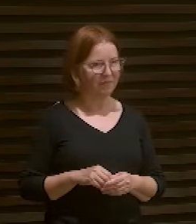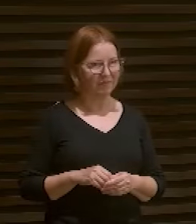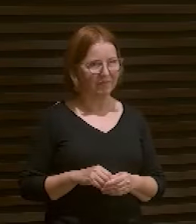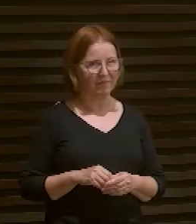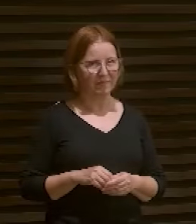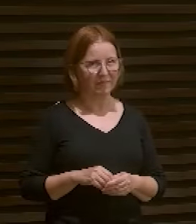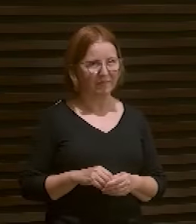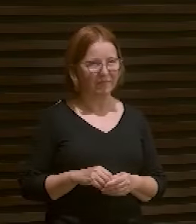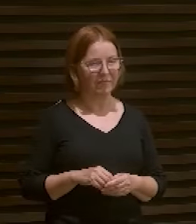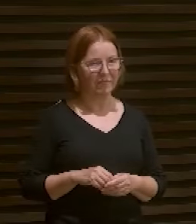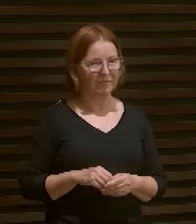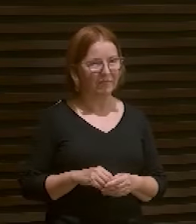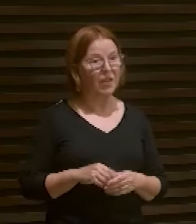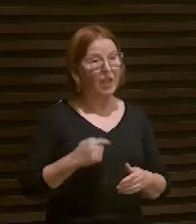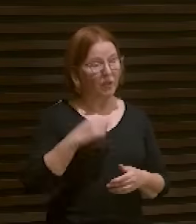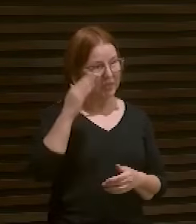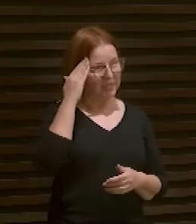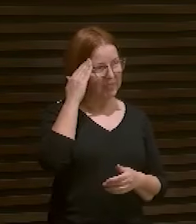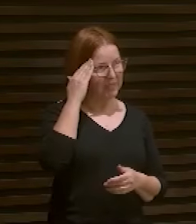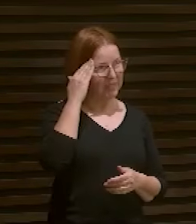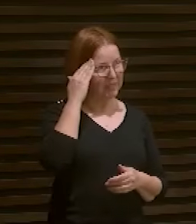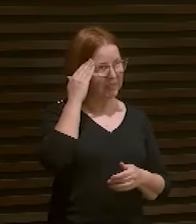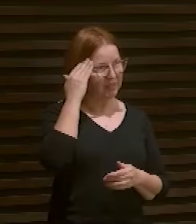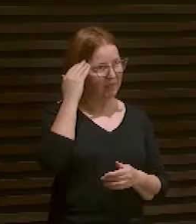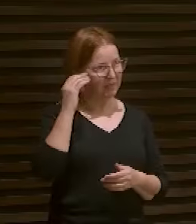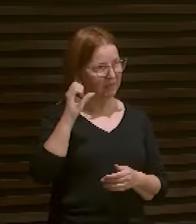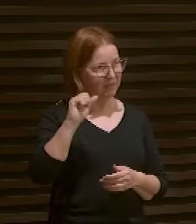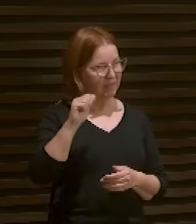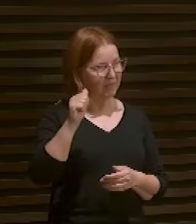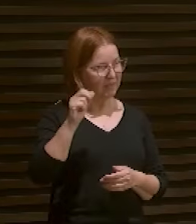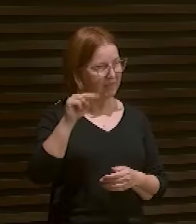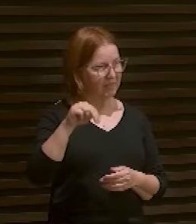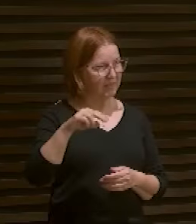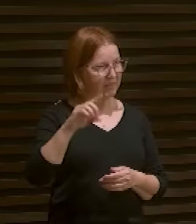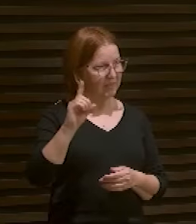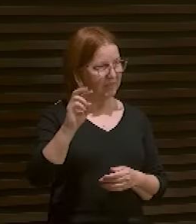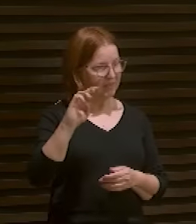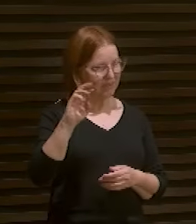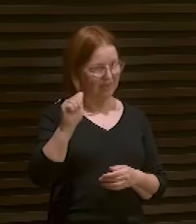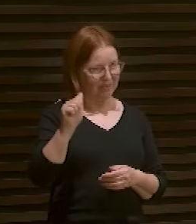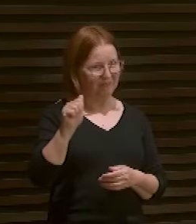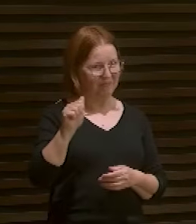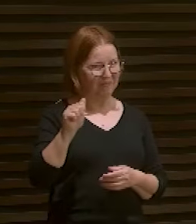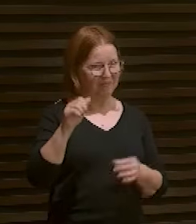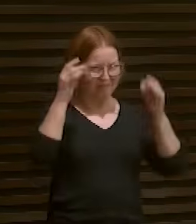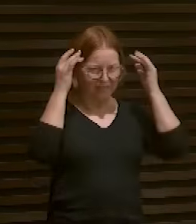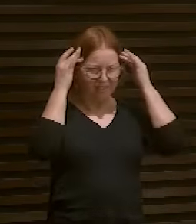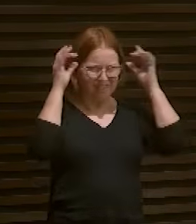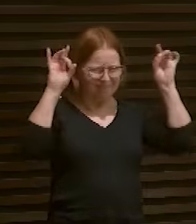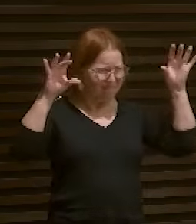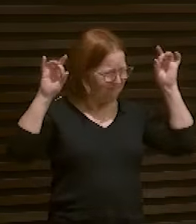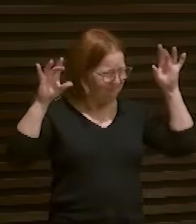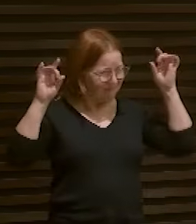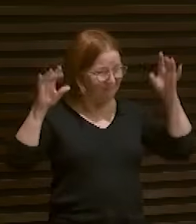cabeça. E eu sei que a Sandra também dá dor de cabeça para você, né, Julião? Eu sei porque eu tenho uma lá que me dá dor de cabeça, e